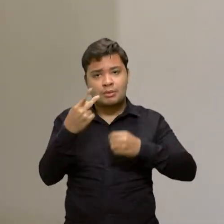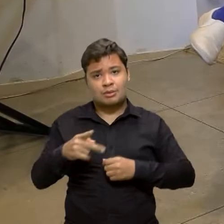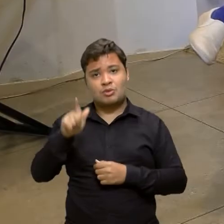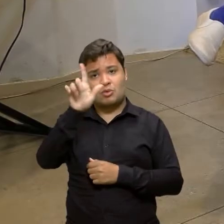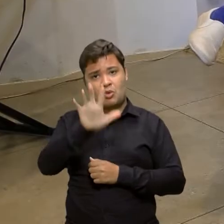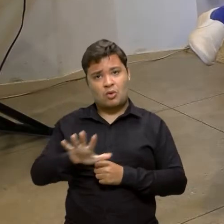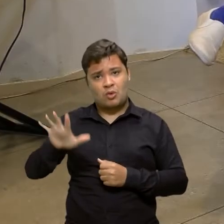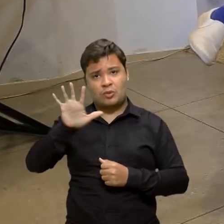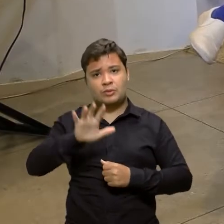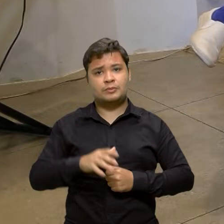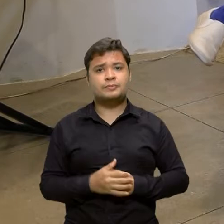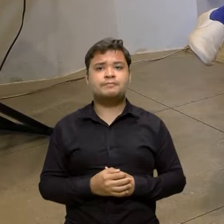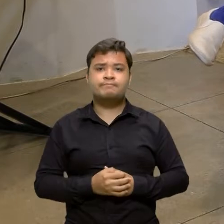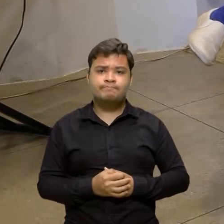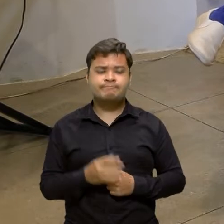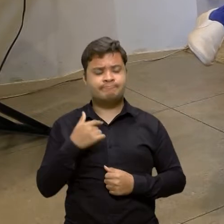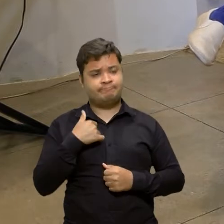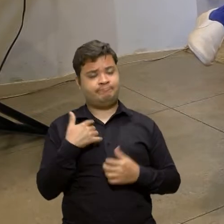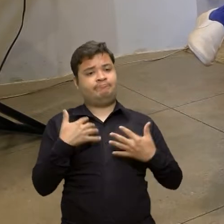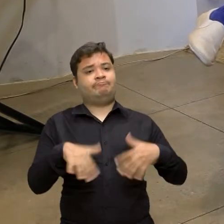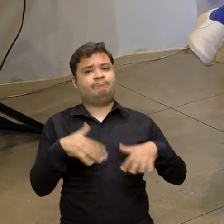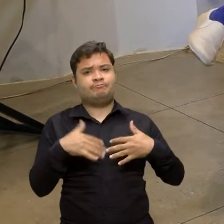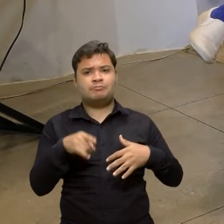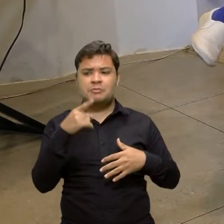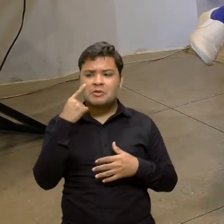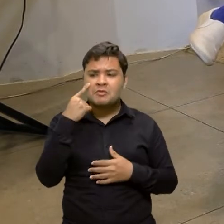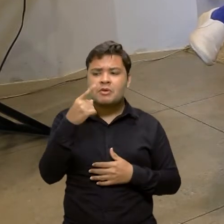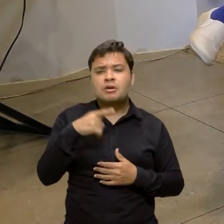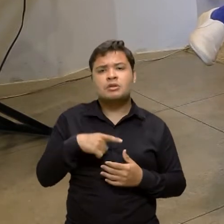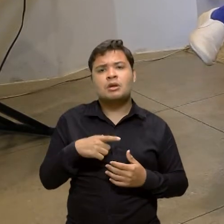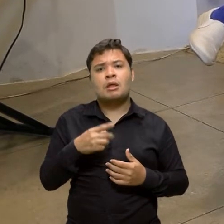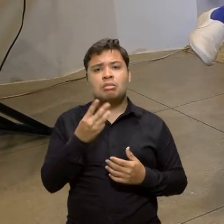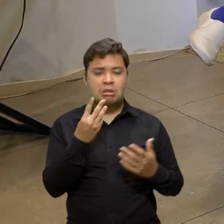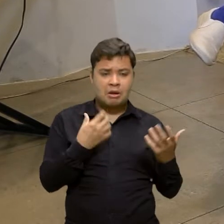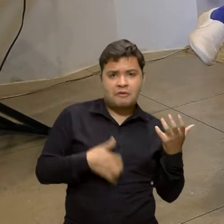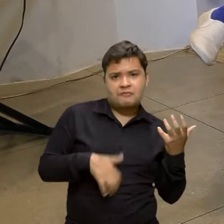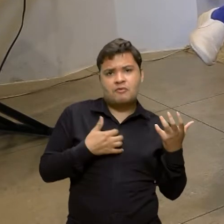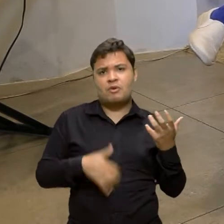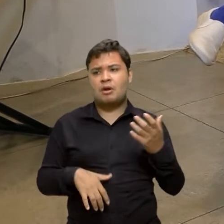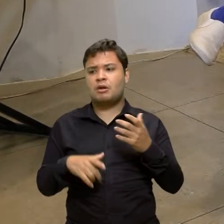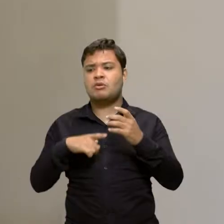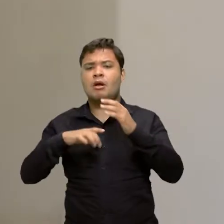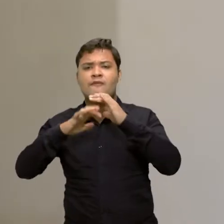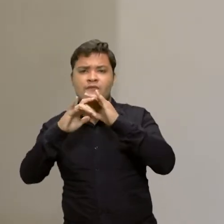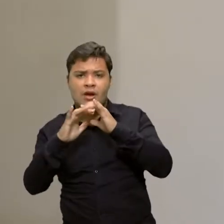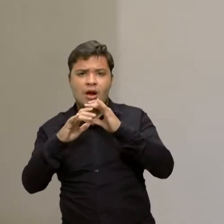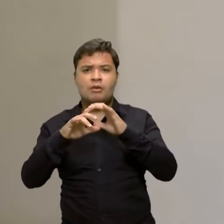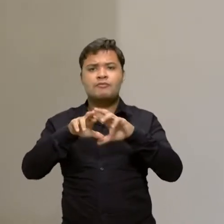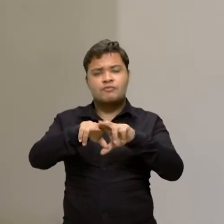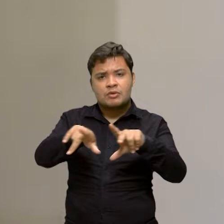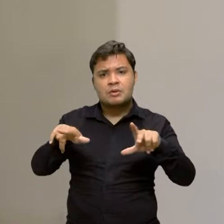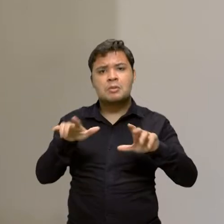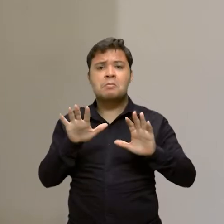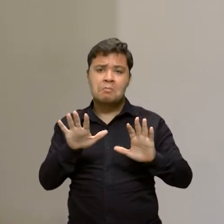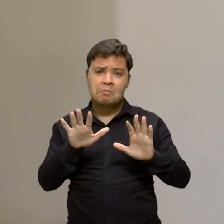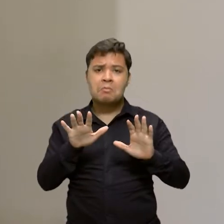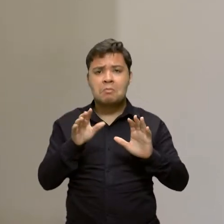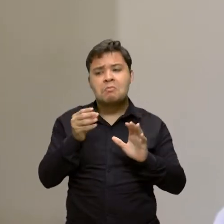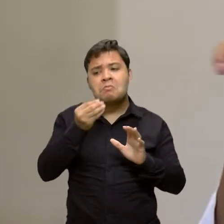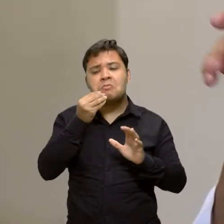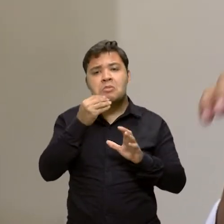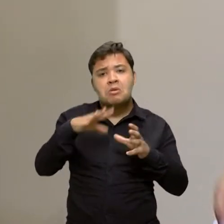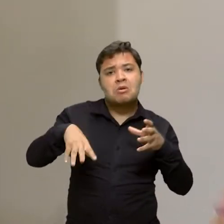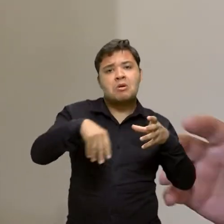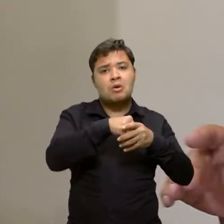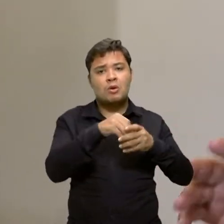Goiás. Aí dei uma ideia, falei, bicho, eu tô vendo a banda, tem 3 violões e flautista, para ficar mais legal, acho que deveria